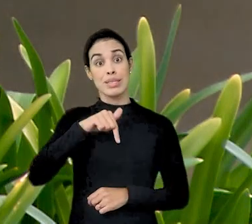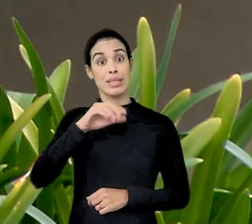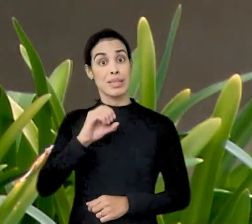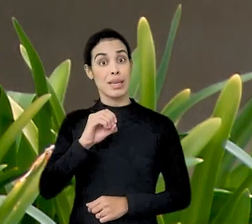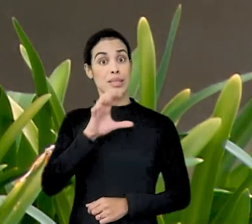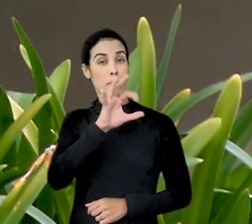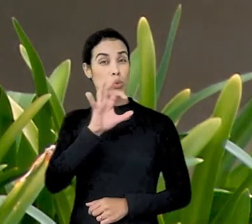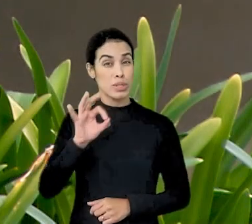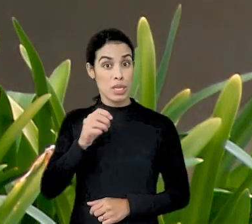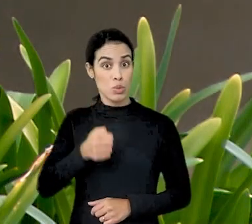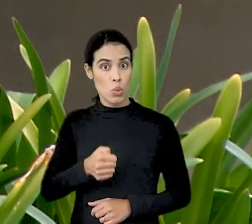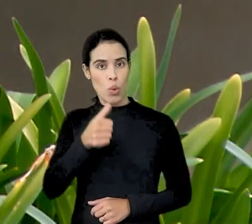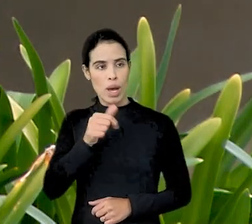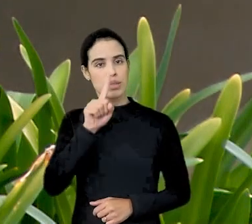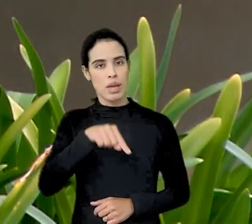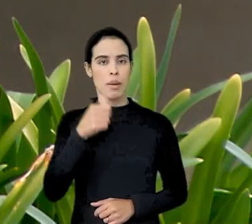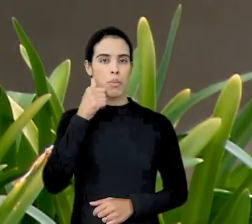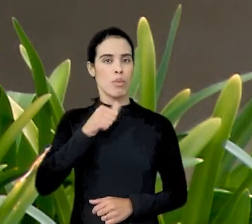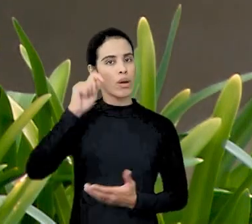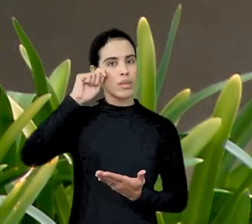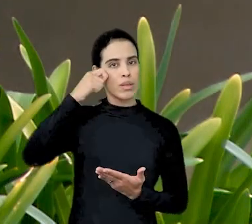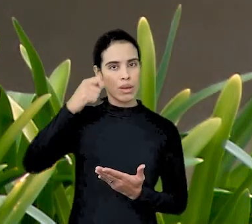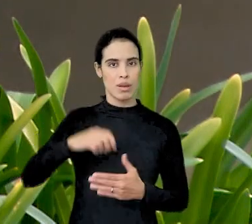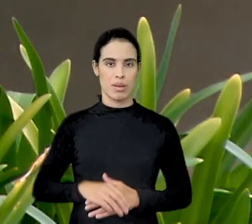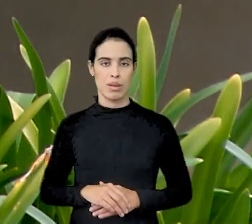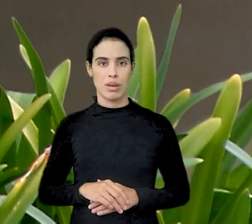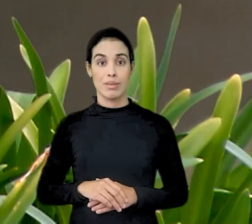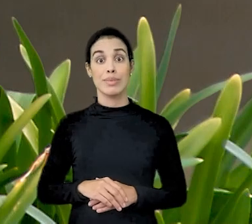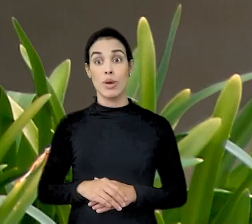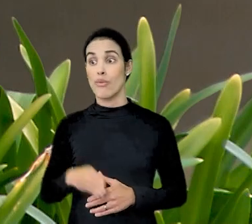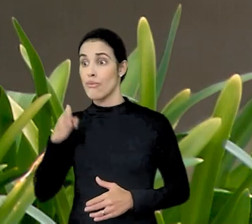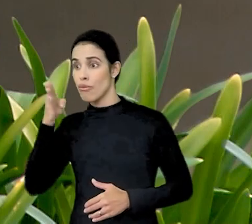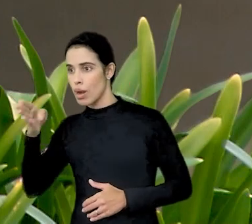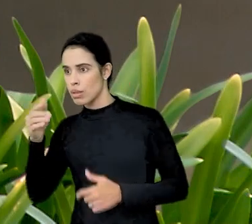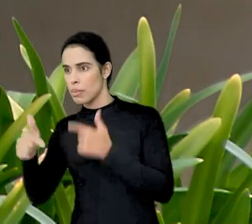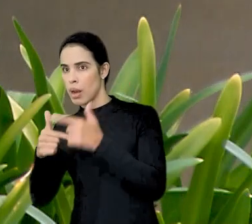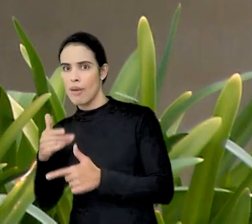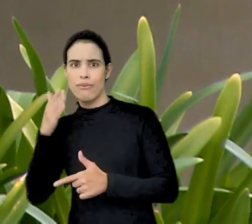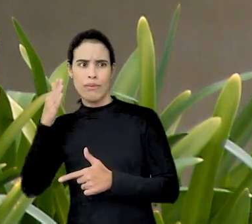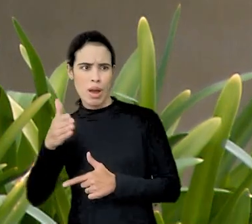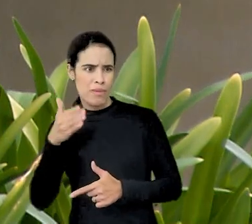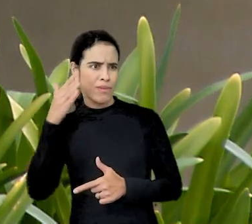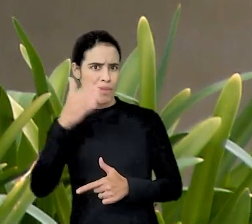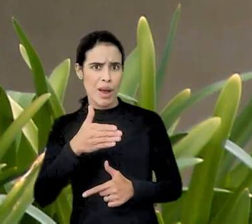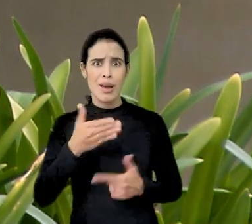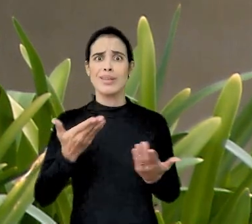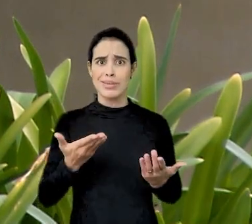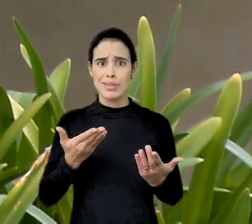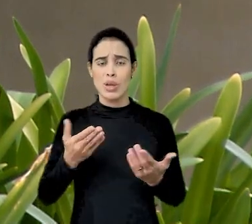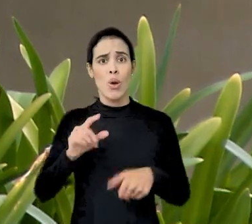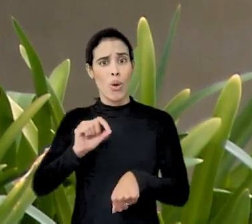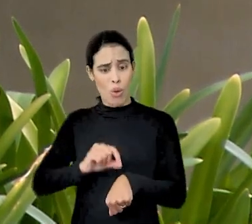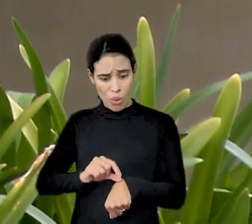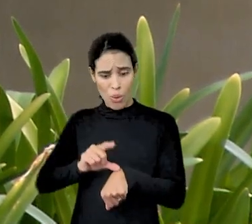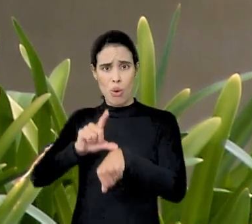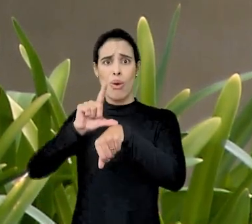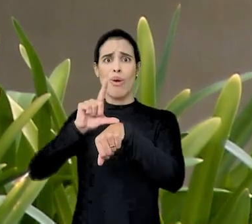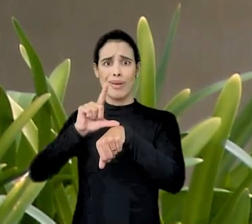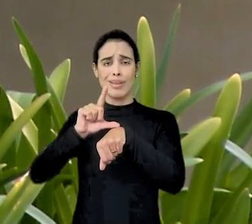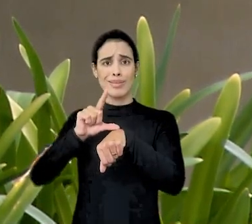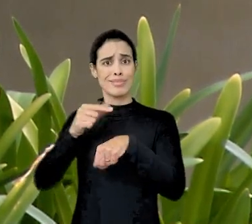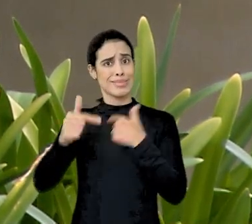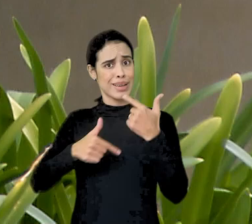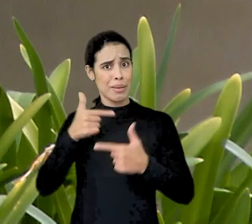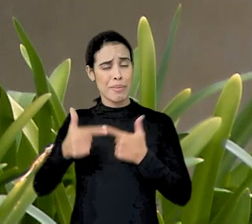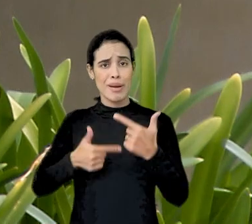essas tarefas, quase 70% são mulheres negras. Essa dupla, às vezes tripla jornada de atividades,